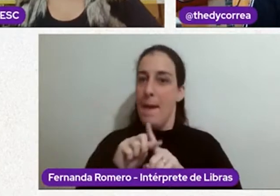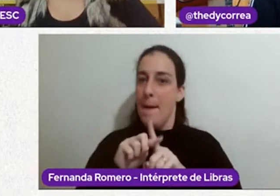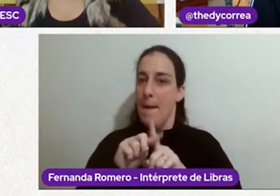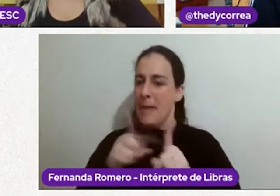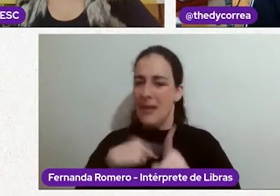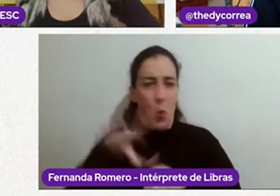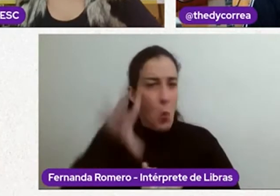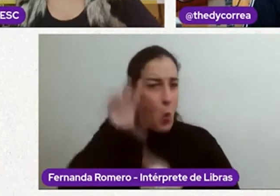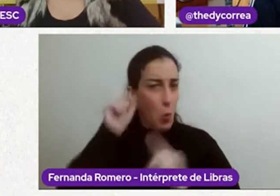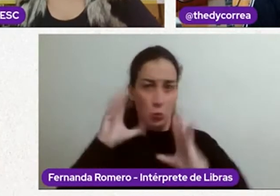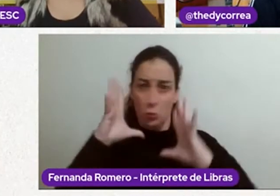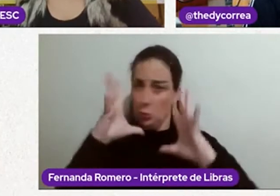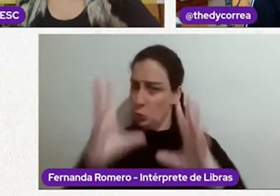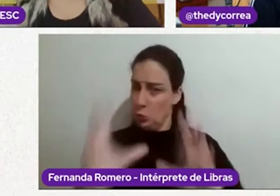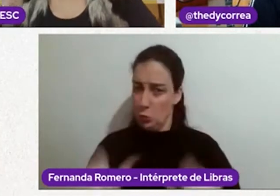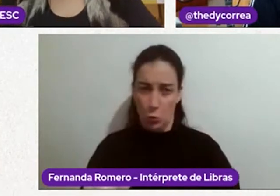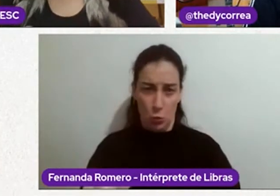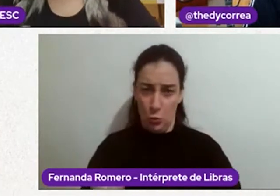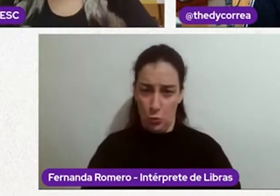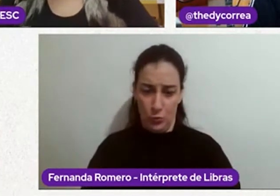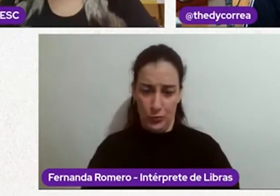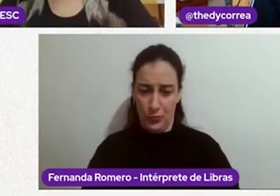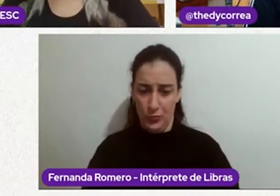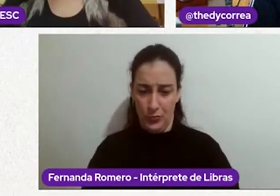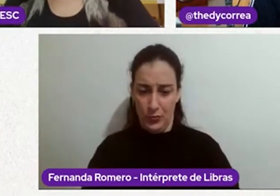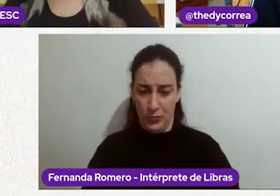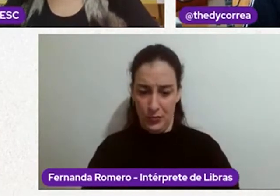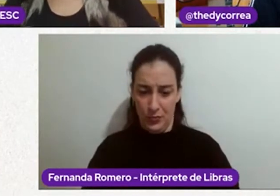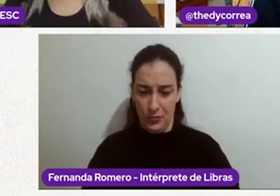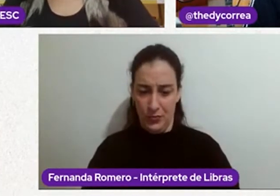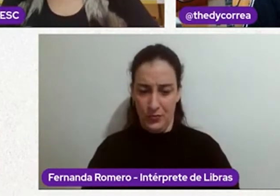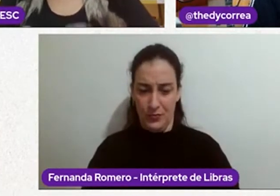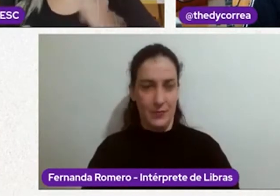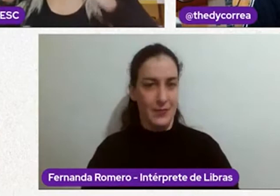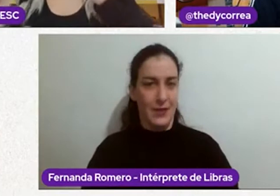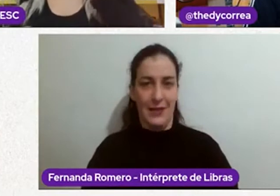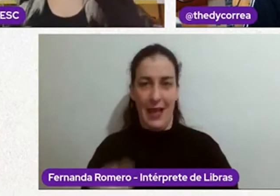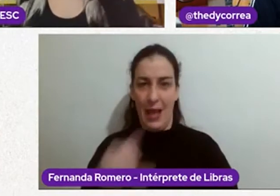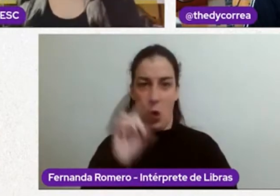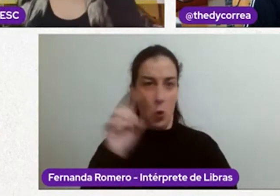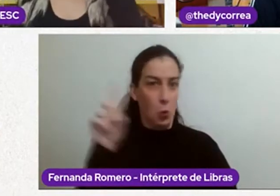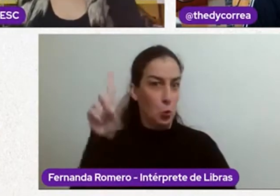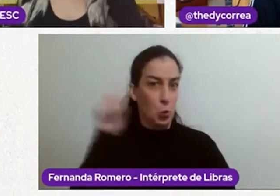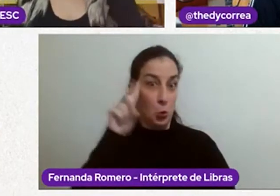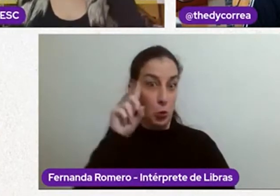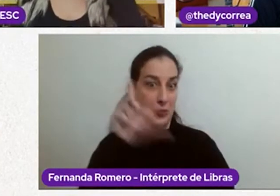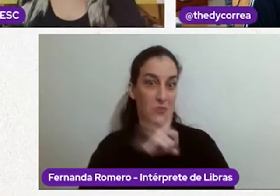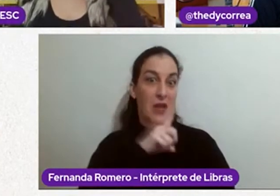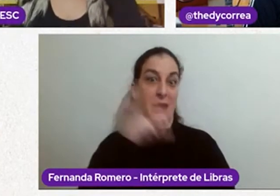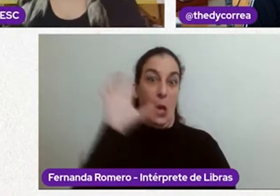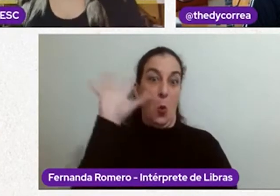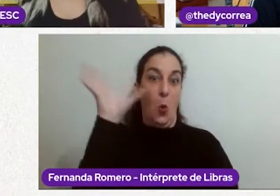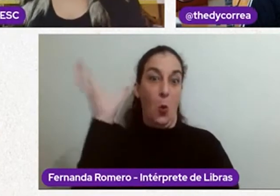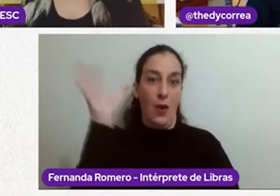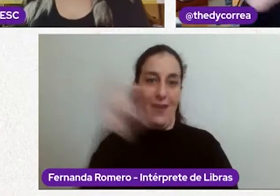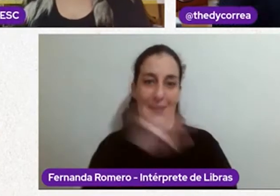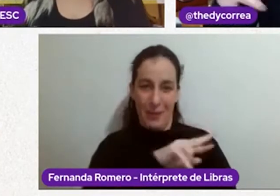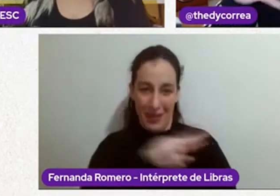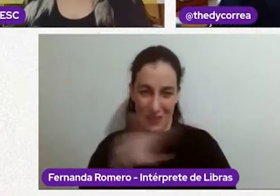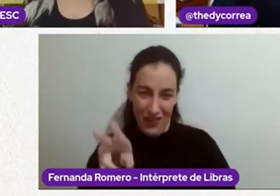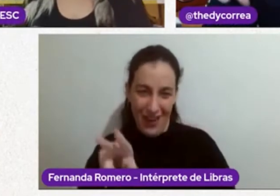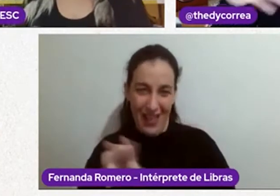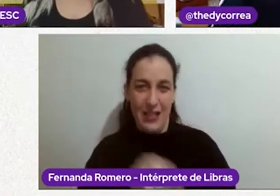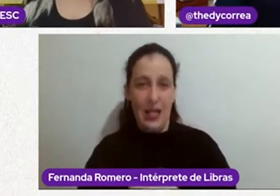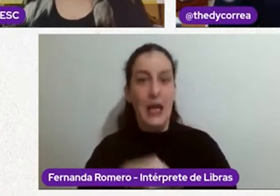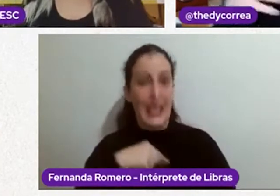de tudo, eu ouço rigorosamente tudo, assim. Cada dia tem um clima, né? E eu procuro até